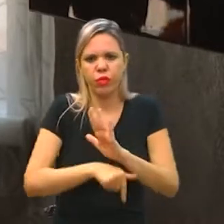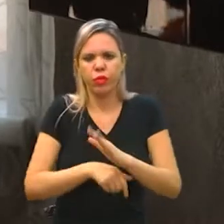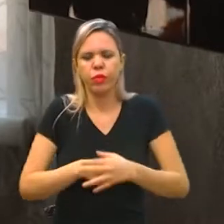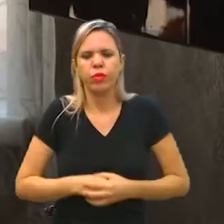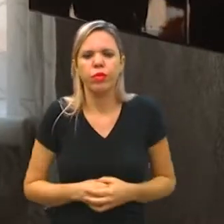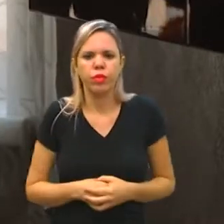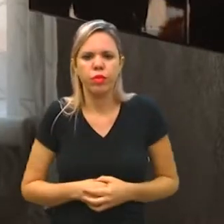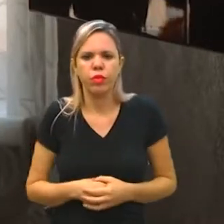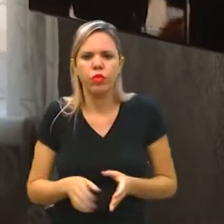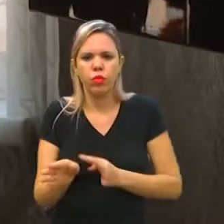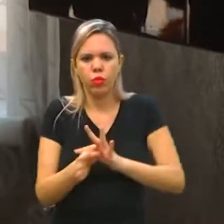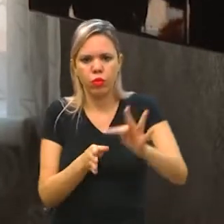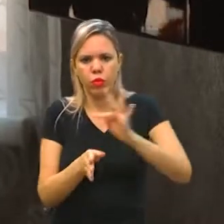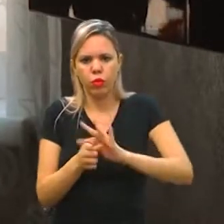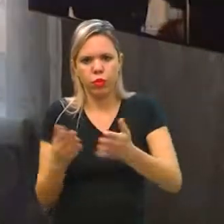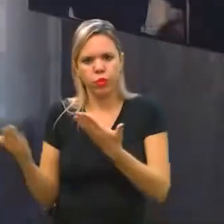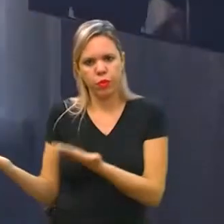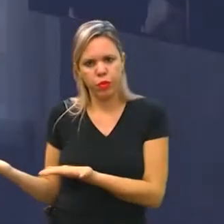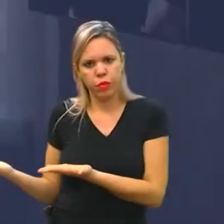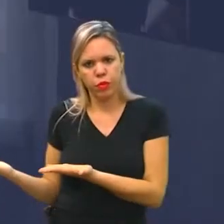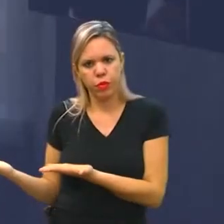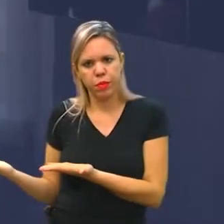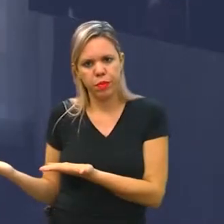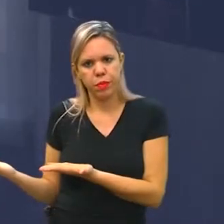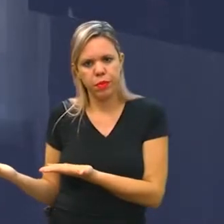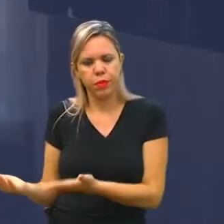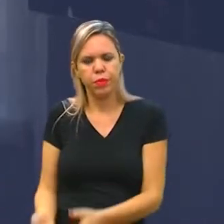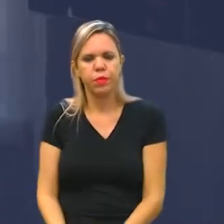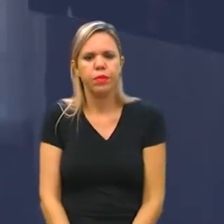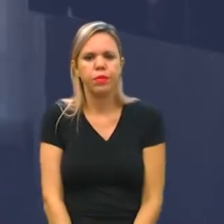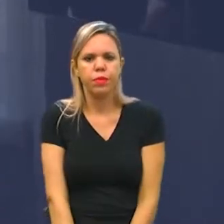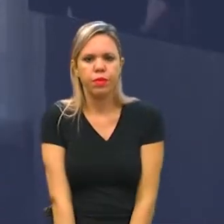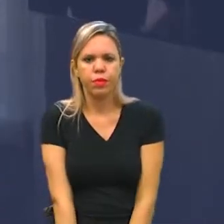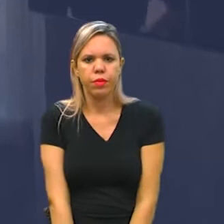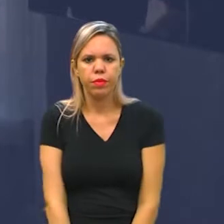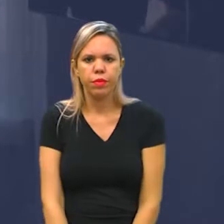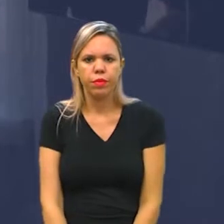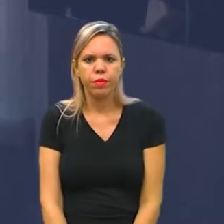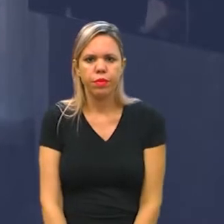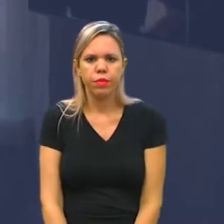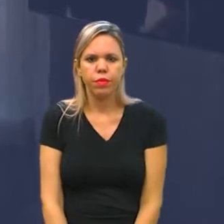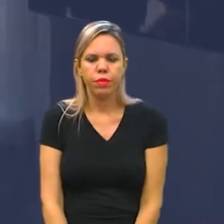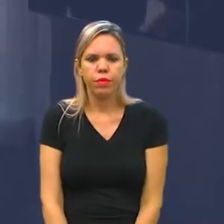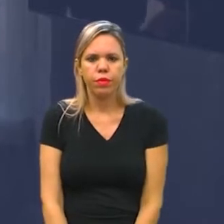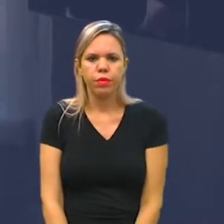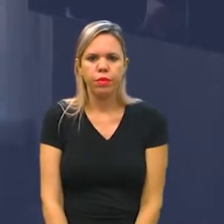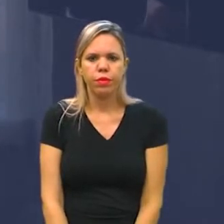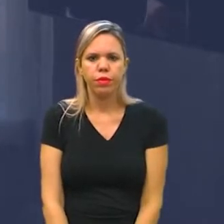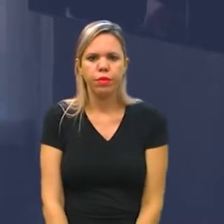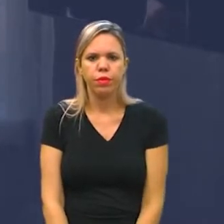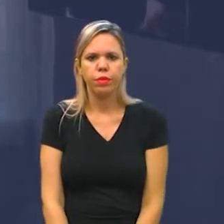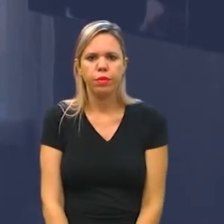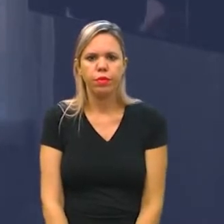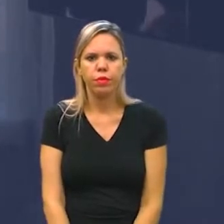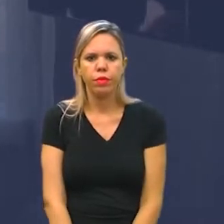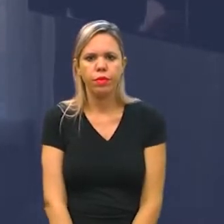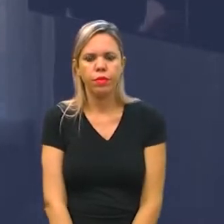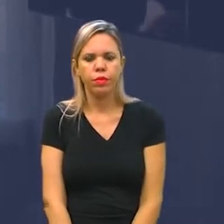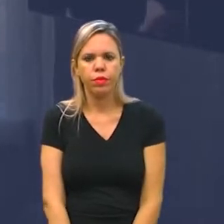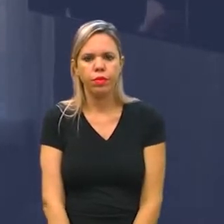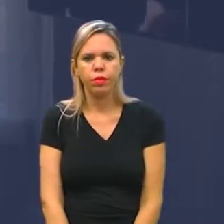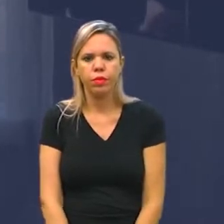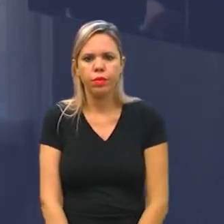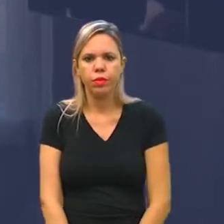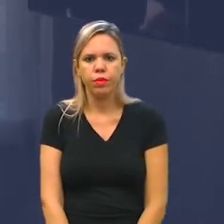tem várias opções. O Conselho Tutelar, Disque 100, que é ligação gratuita e anônima 24 horas por